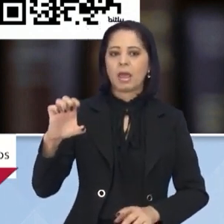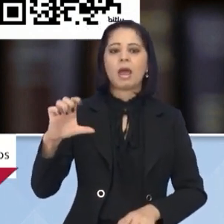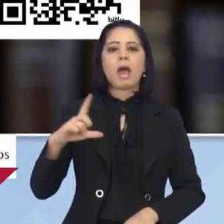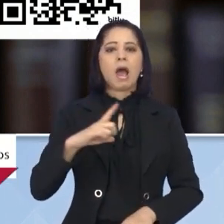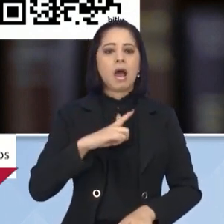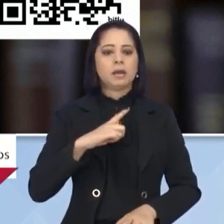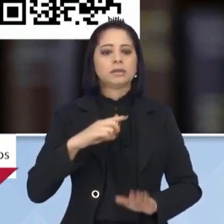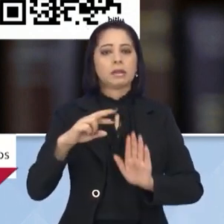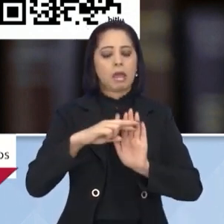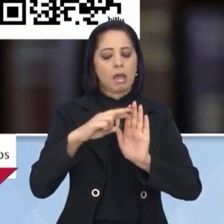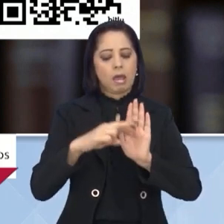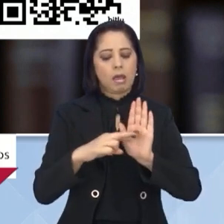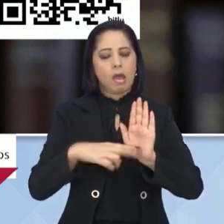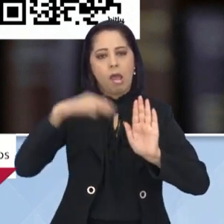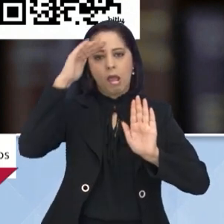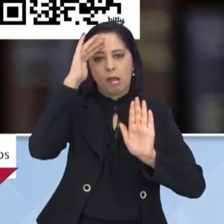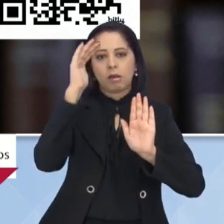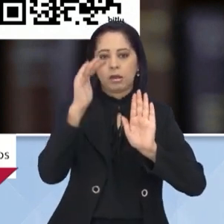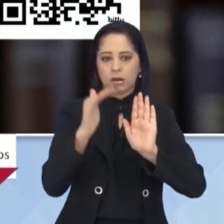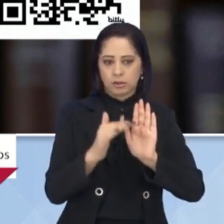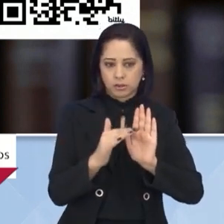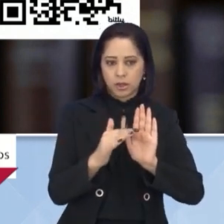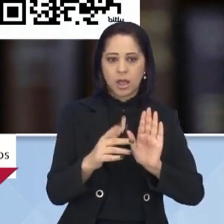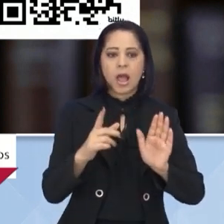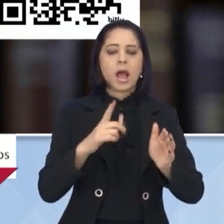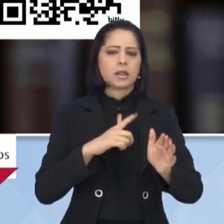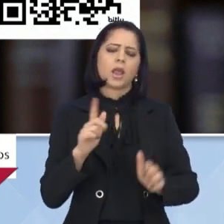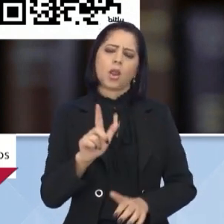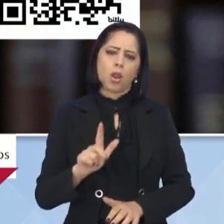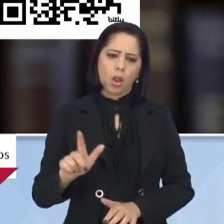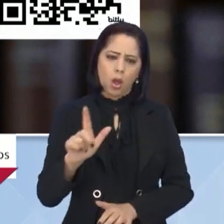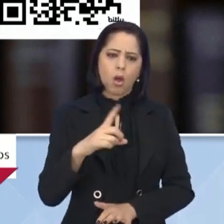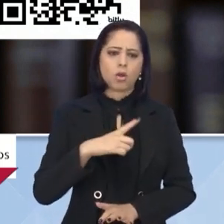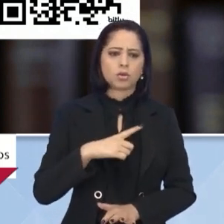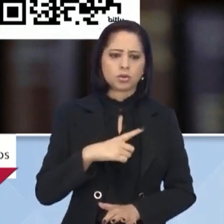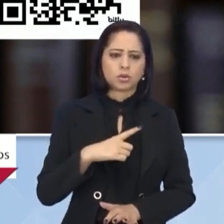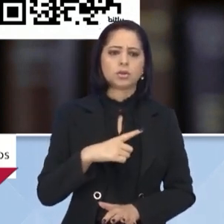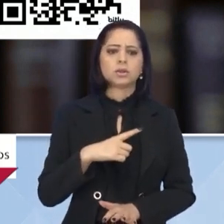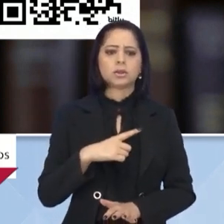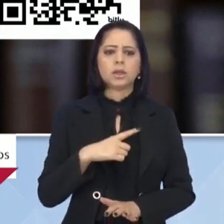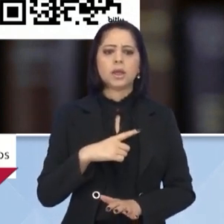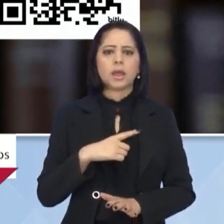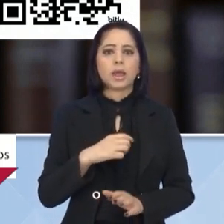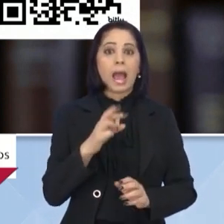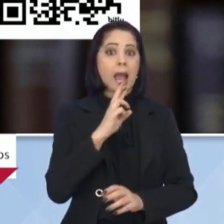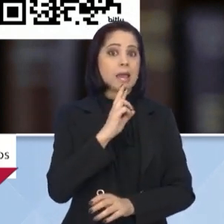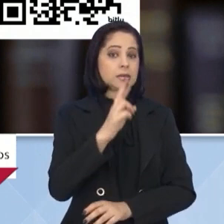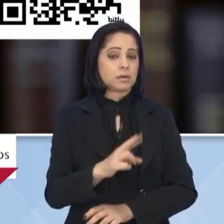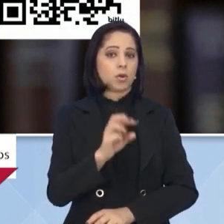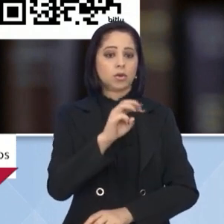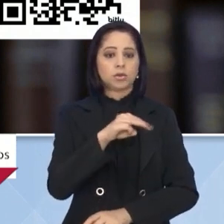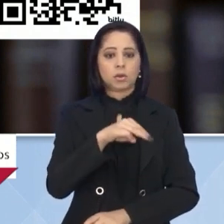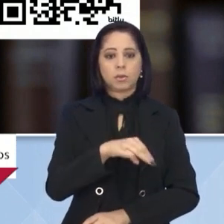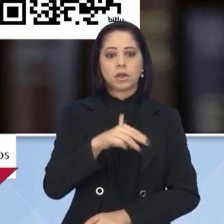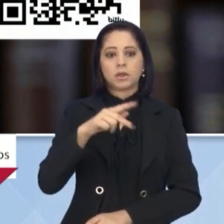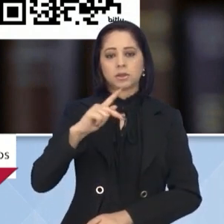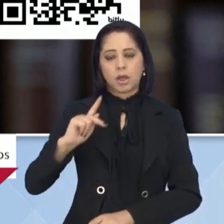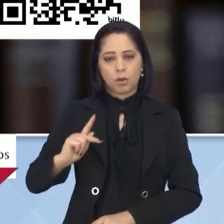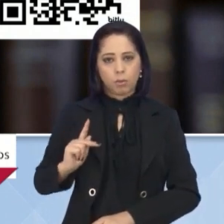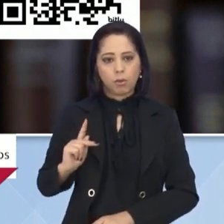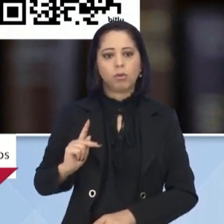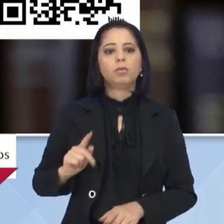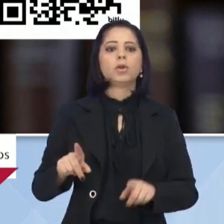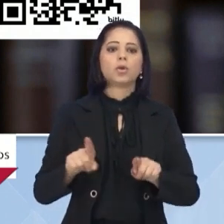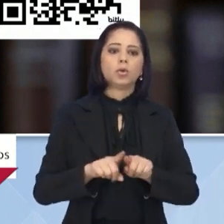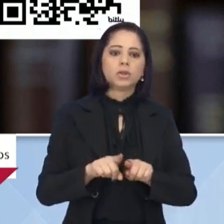fundamentais são respeitadas então nós temos obviamente além da posição do Ministério Público o contraditório a ampla defesa